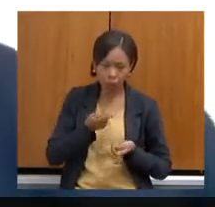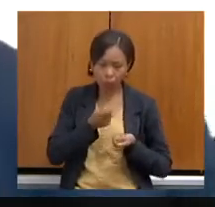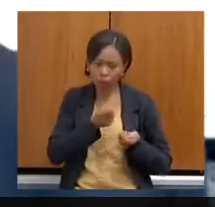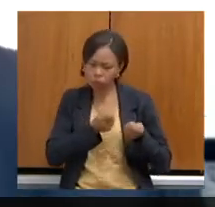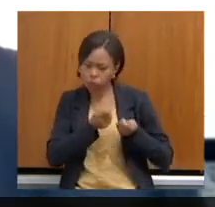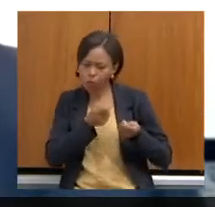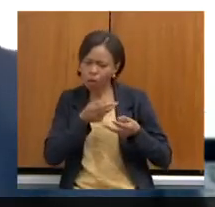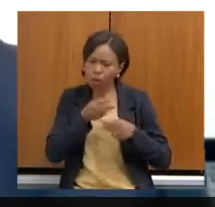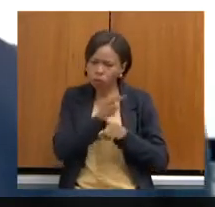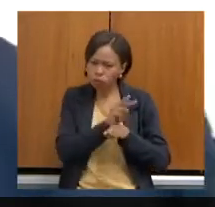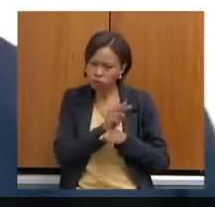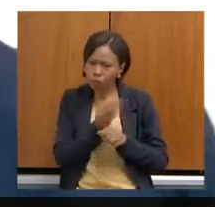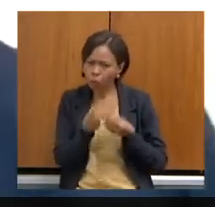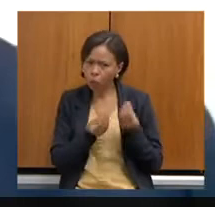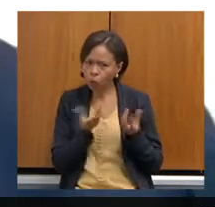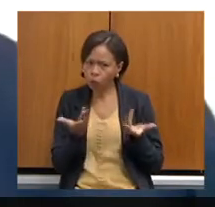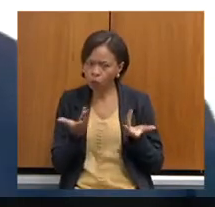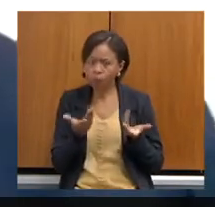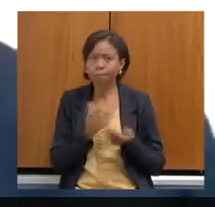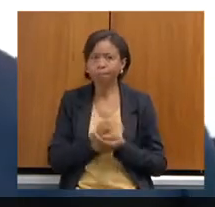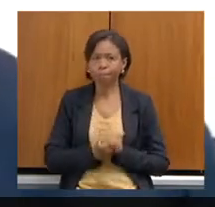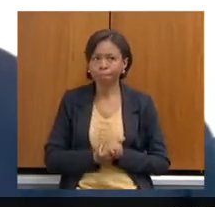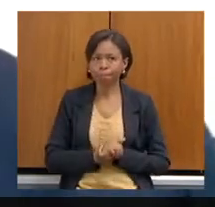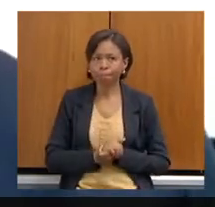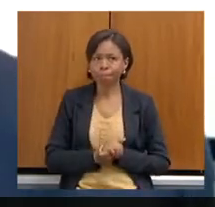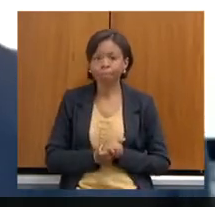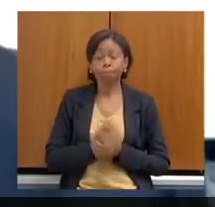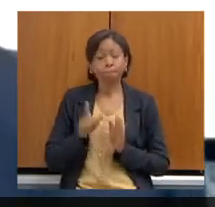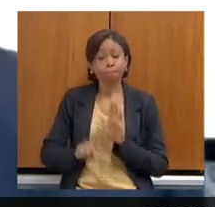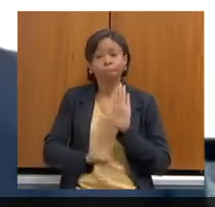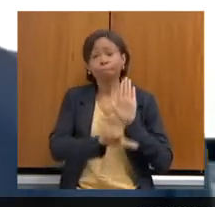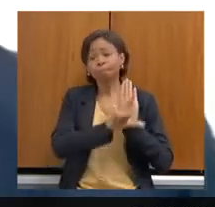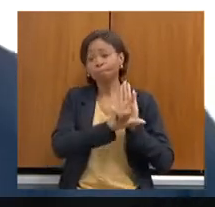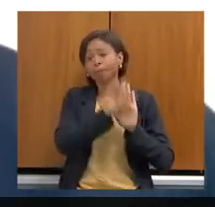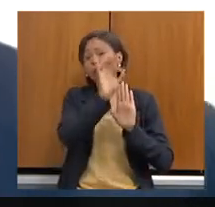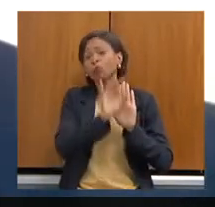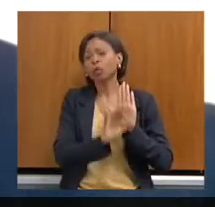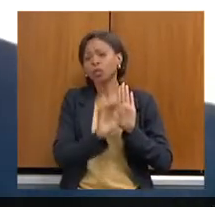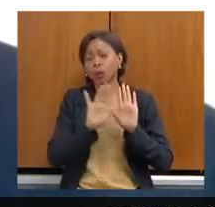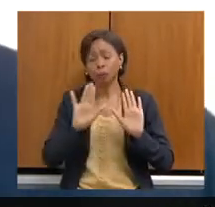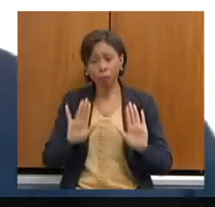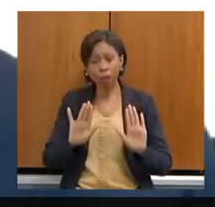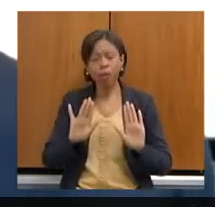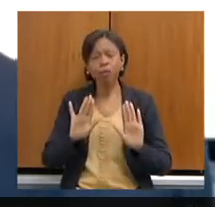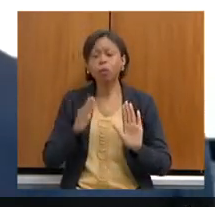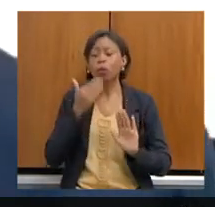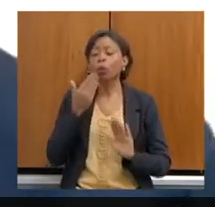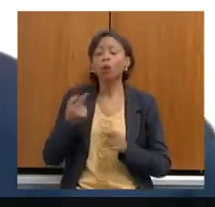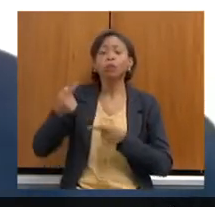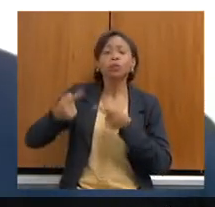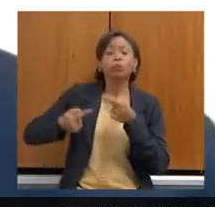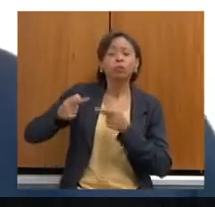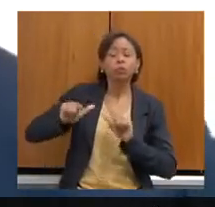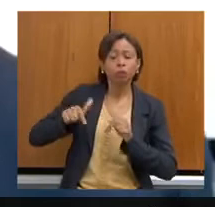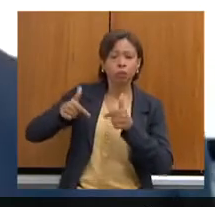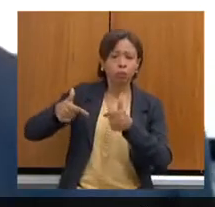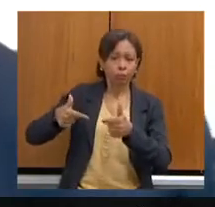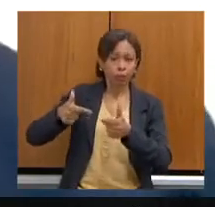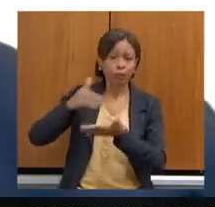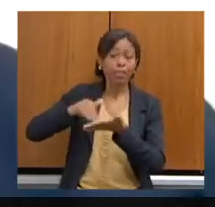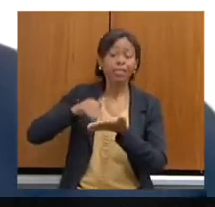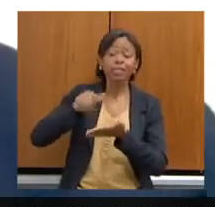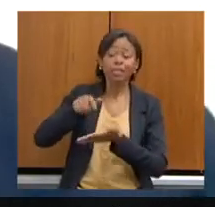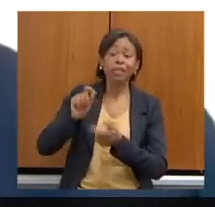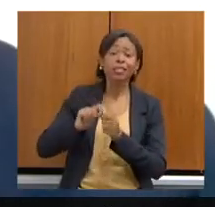medo é o que são Paulo dentro daquilo que está determinado na lei Quais são as forças políticas que a secretaria tem implementado para que